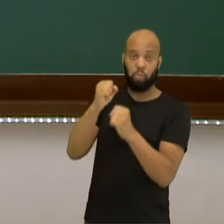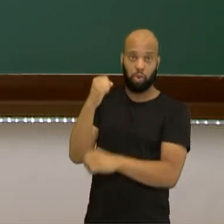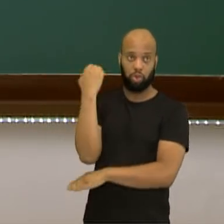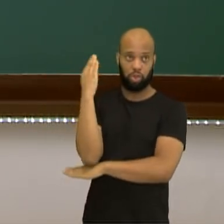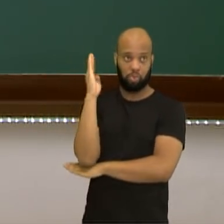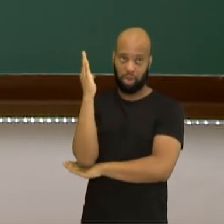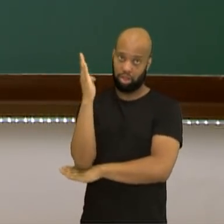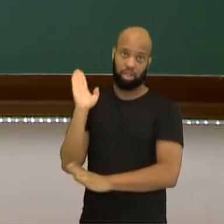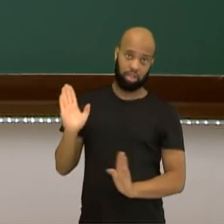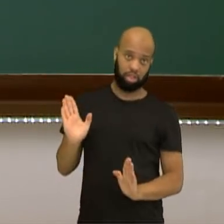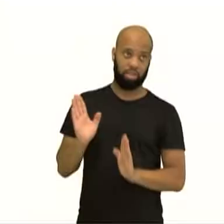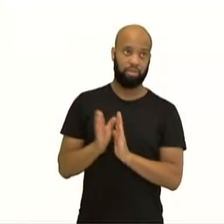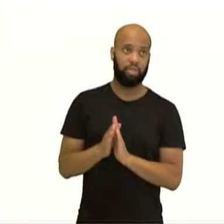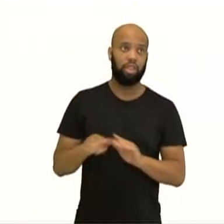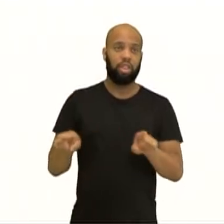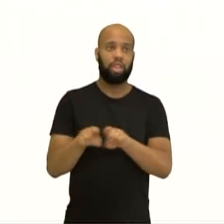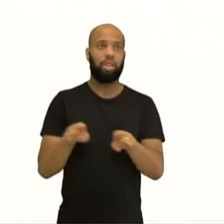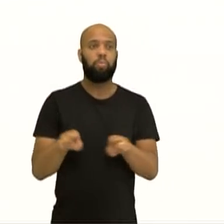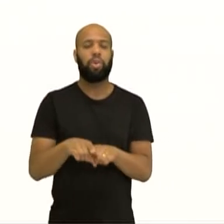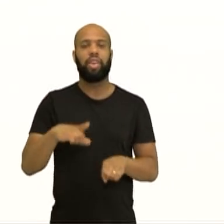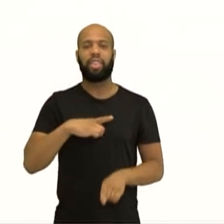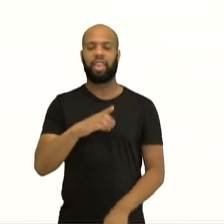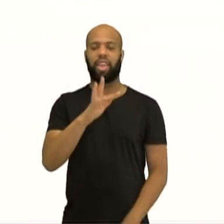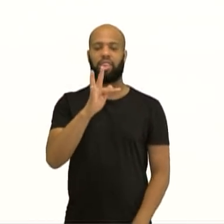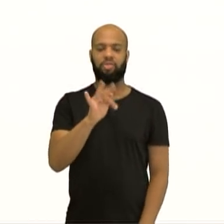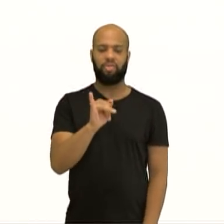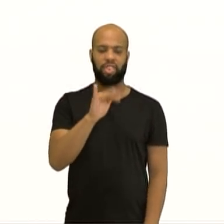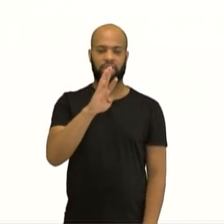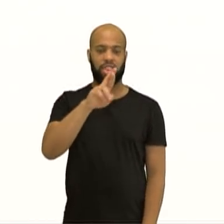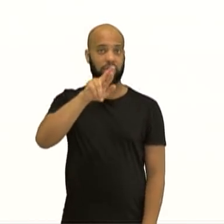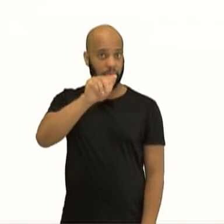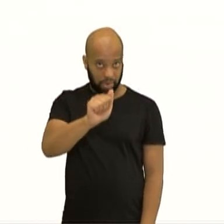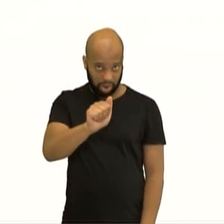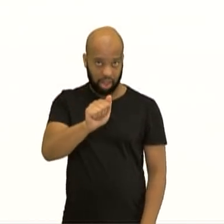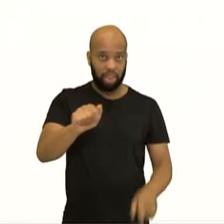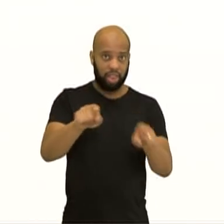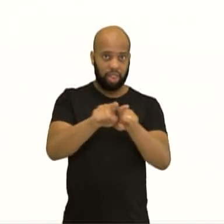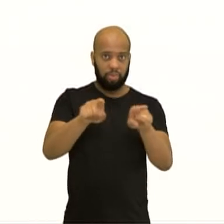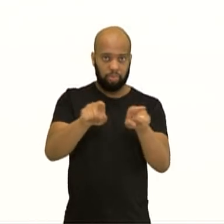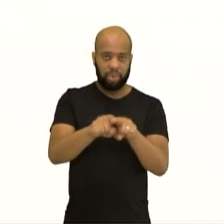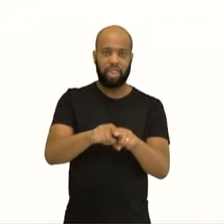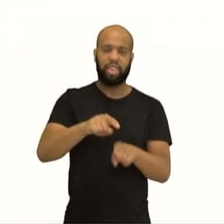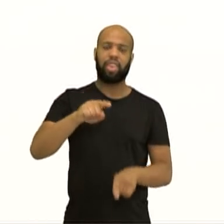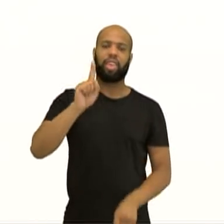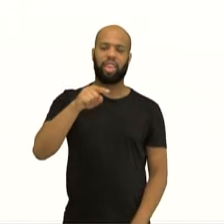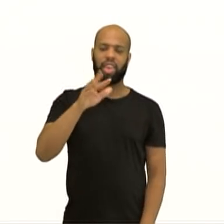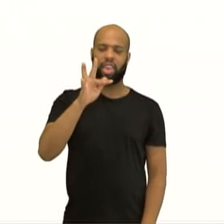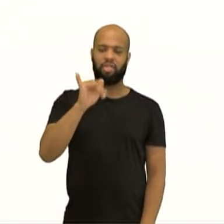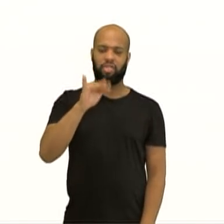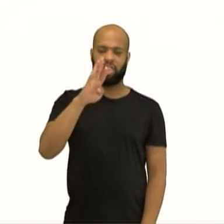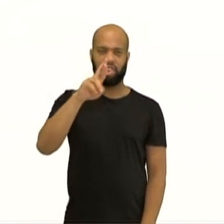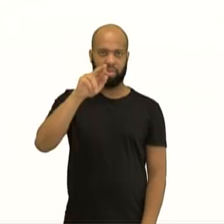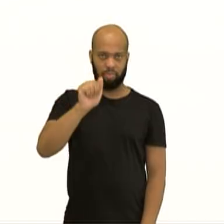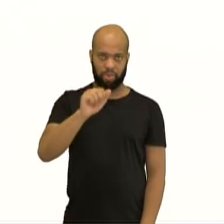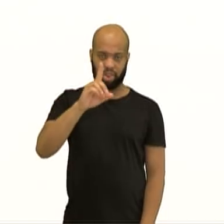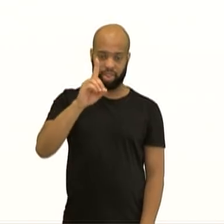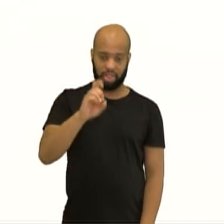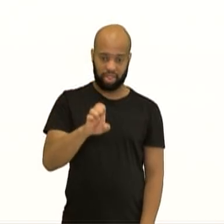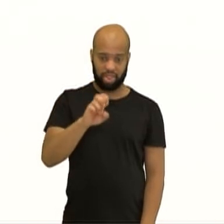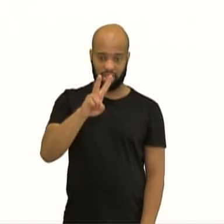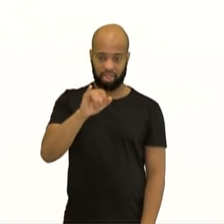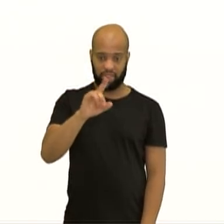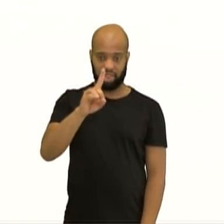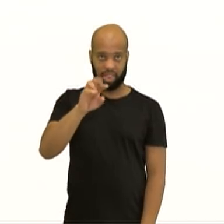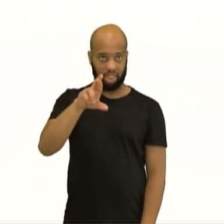madeira oca, fibra de carbono, fibra de vidro, tá? Existem vários